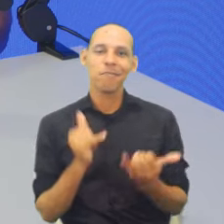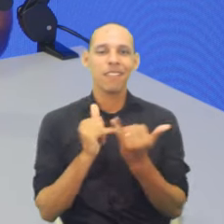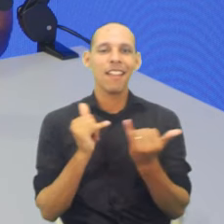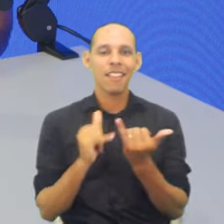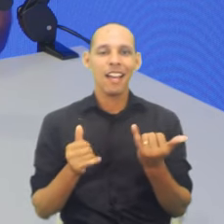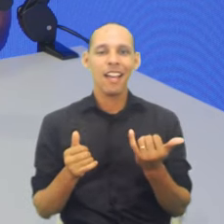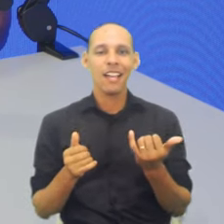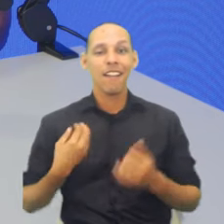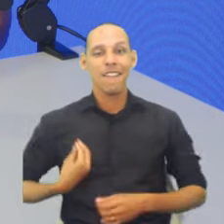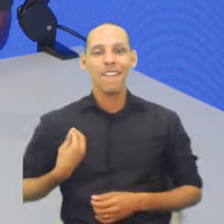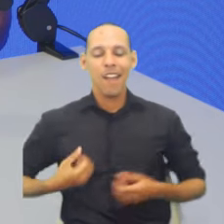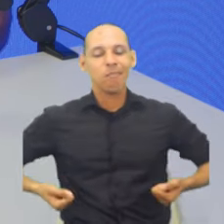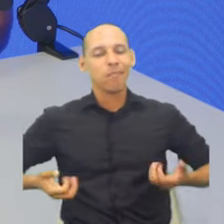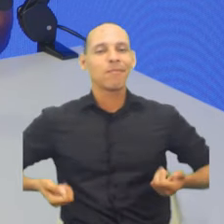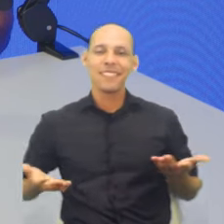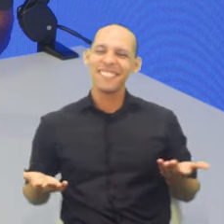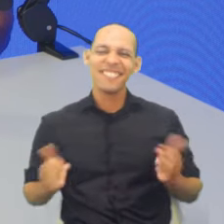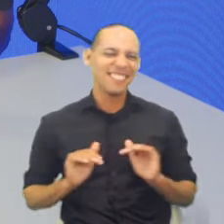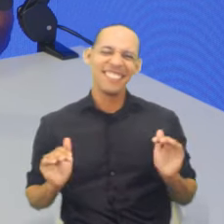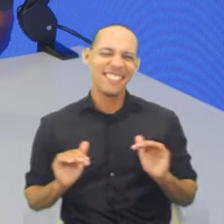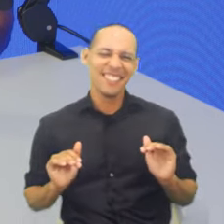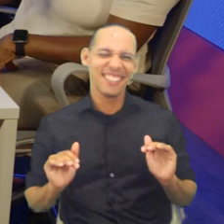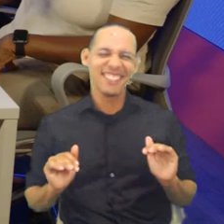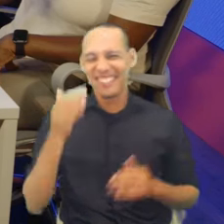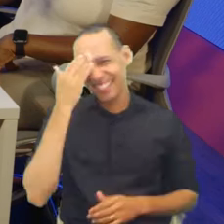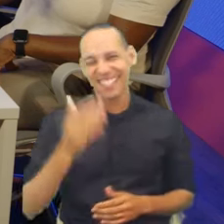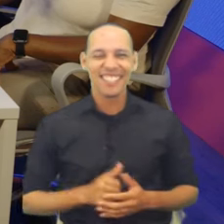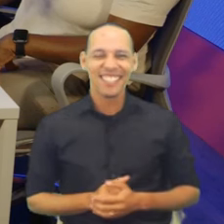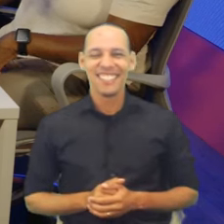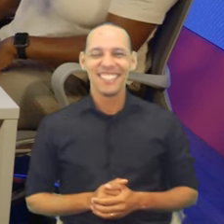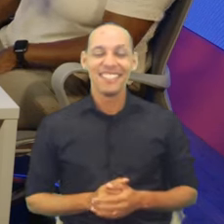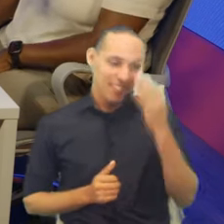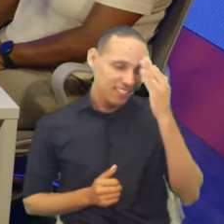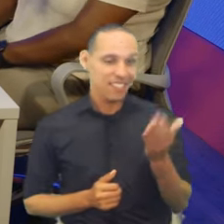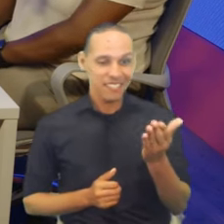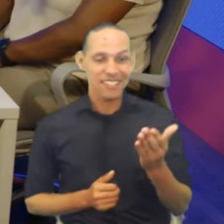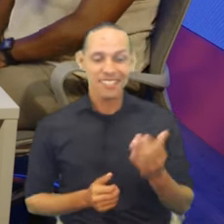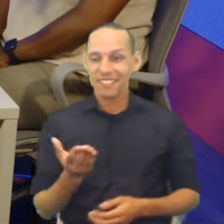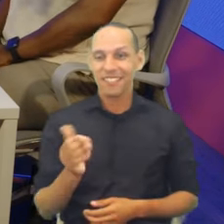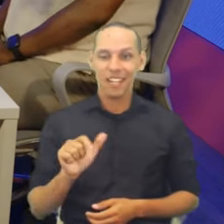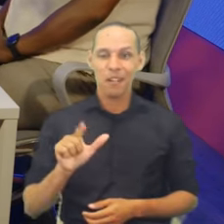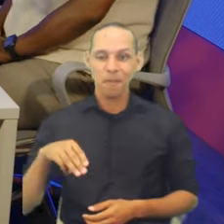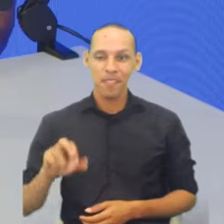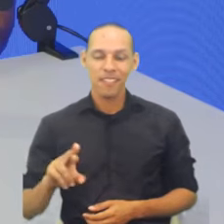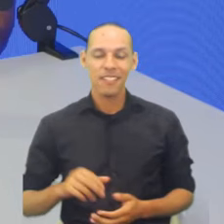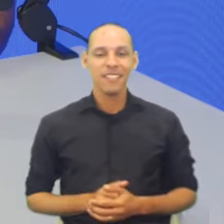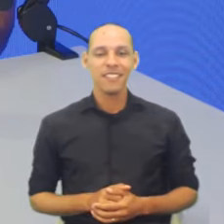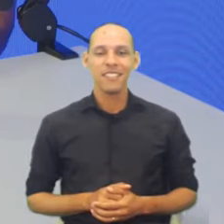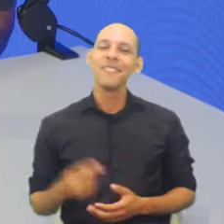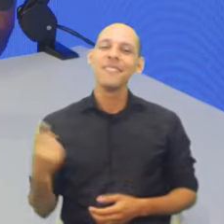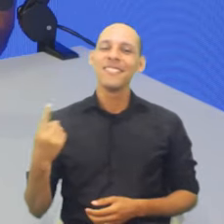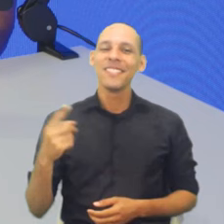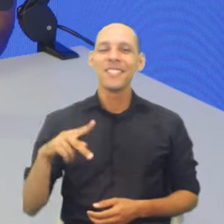rodando acho que é isso né de autod descrição muito obrigada obrigada você Carol almeir primeiramente